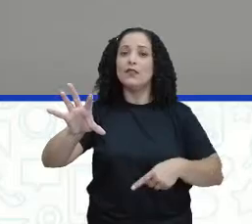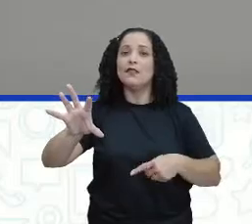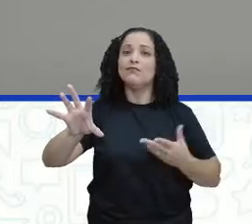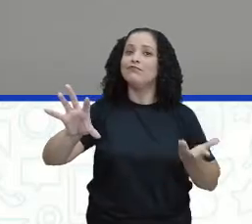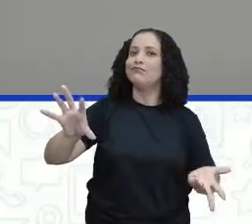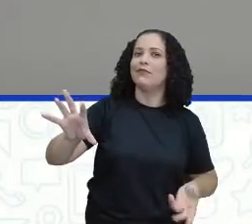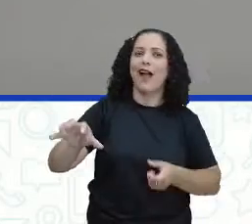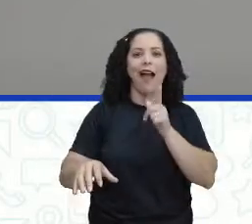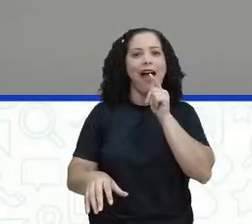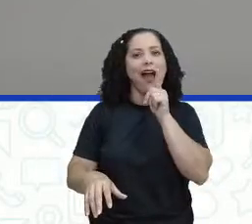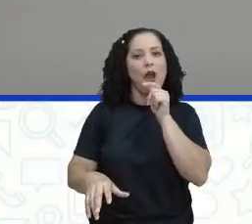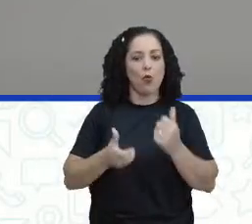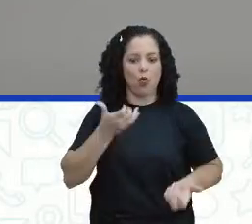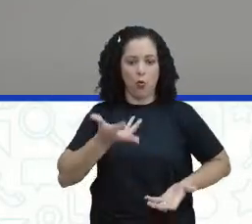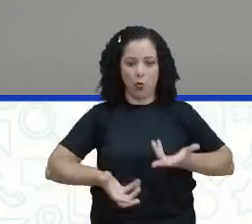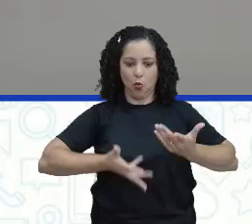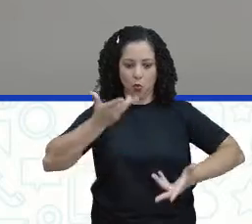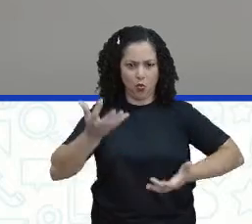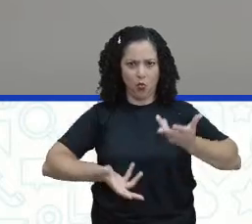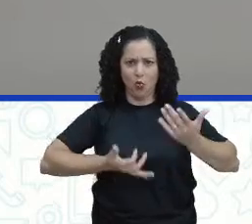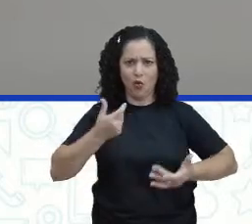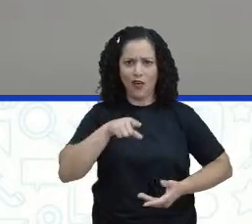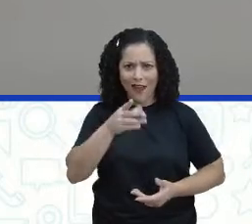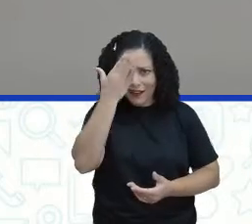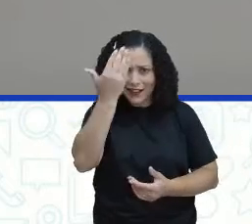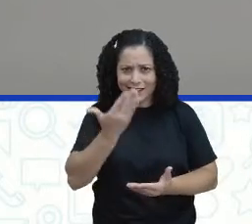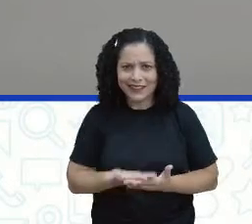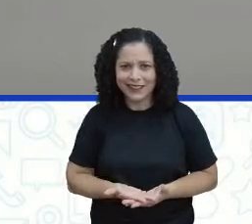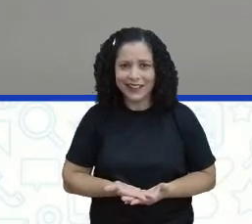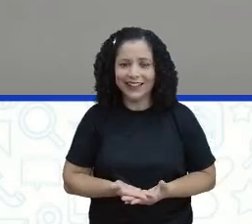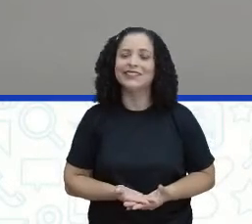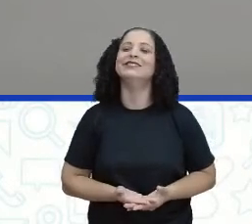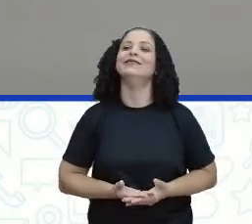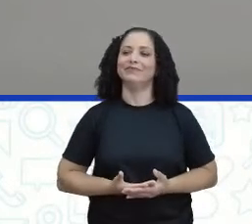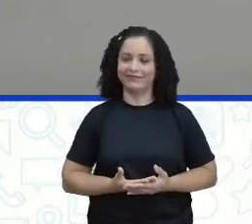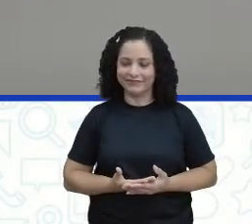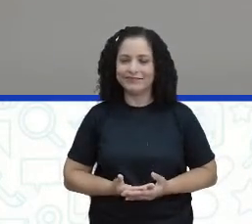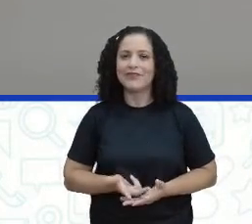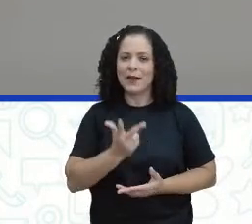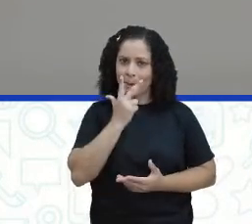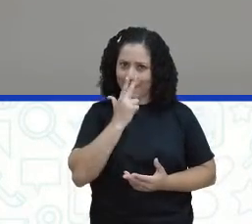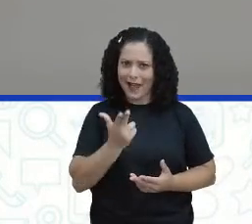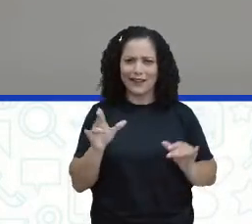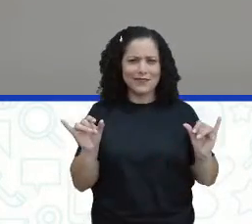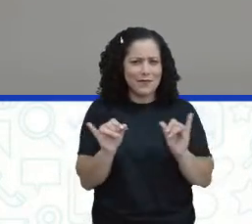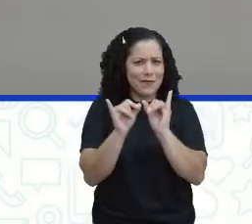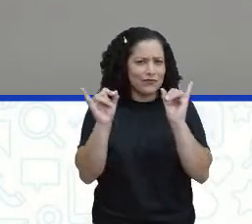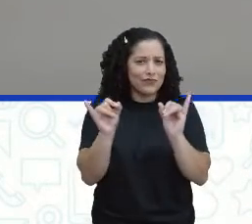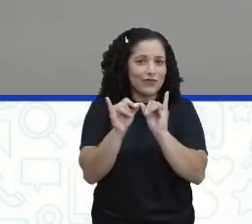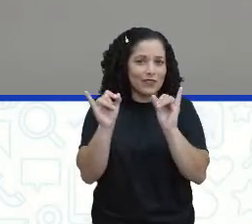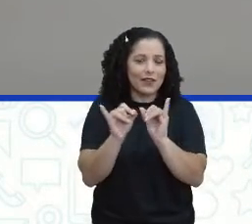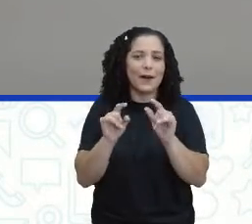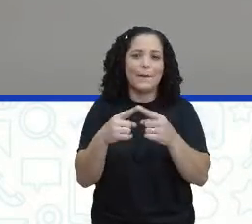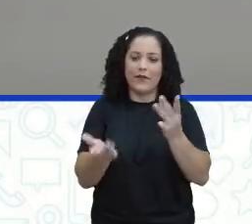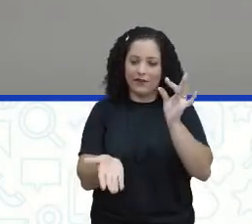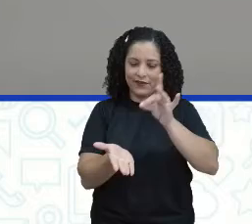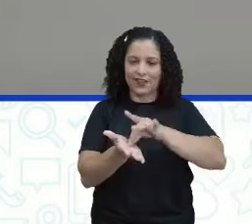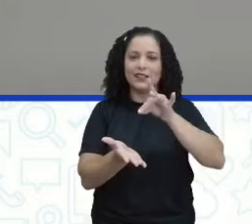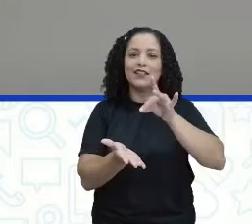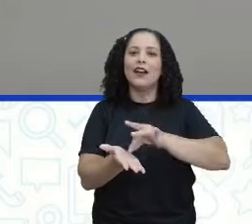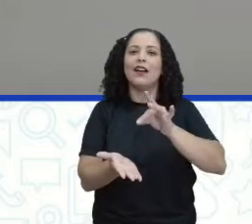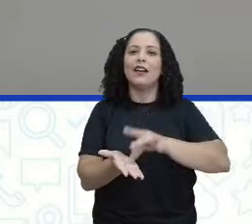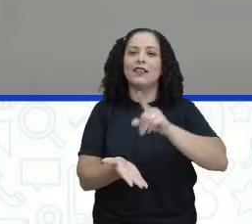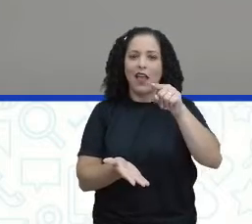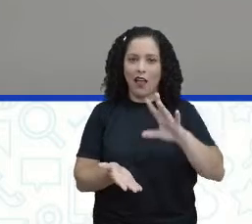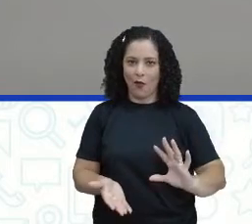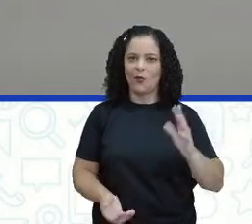ferver água. Vocês acreditam nisso, gente? Parece bobo, né? Mas não. É assim